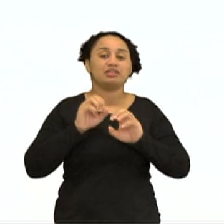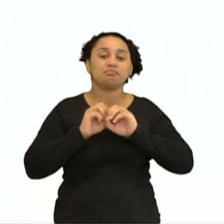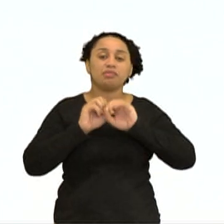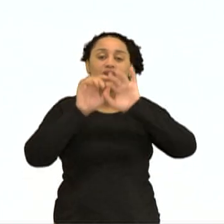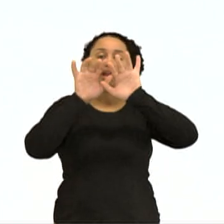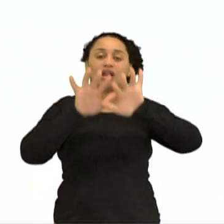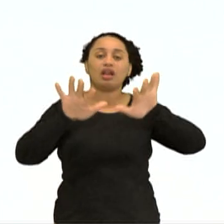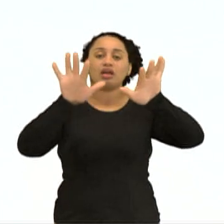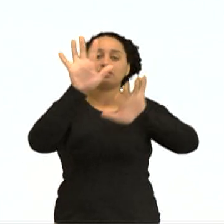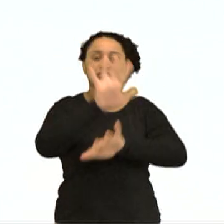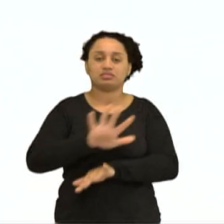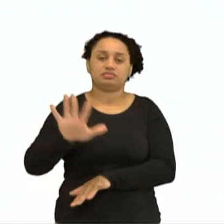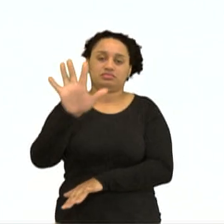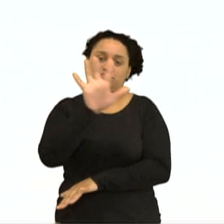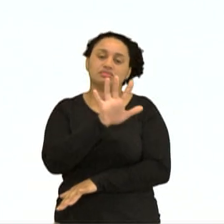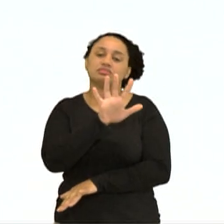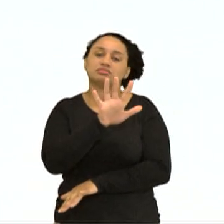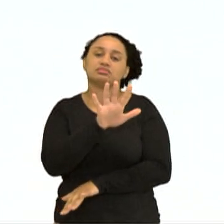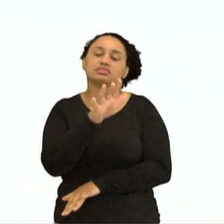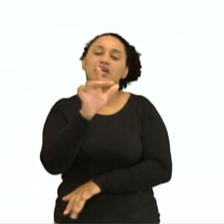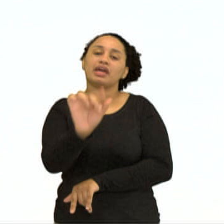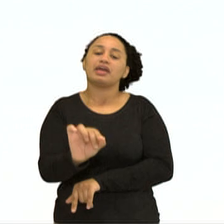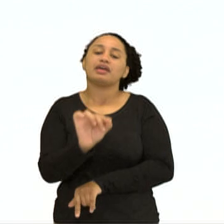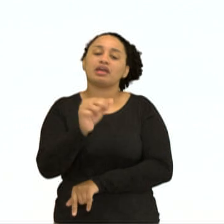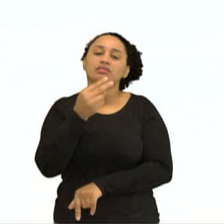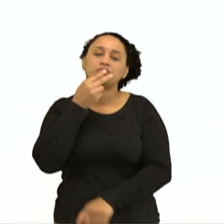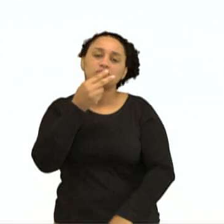lado, ou que estão utilizando do tabagismo,